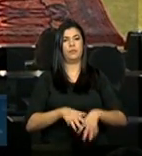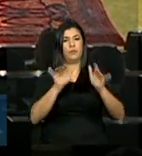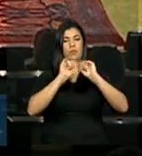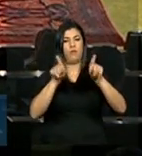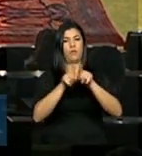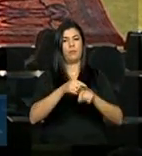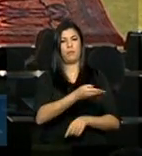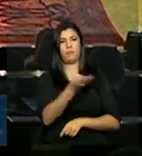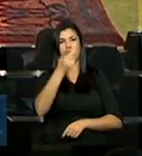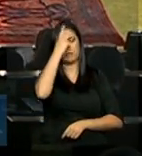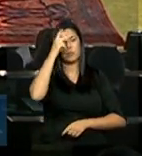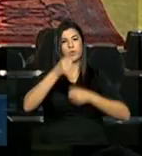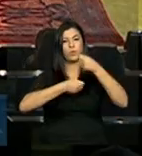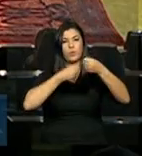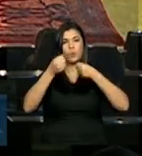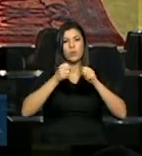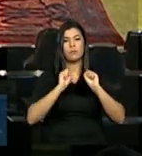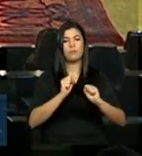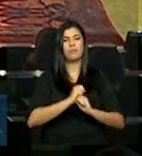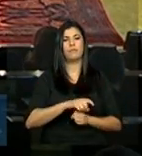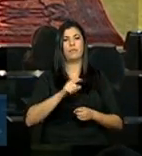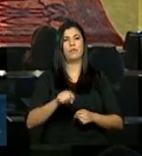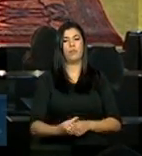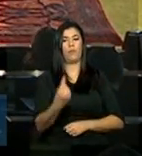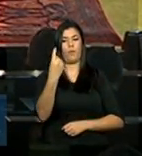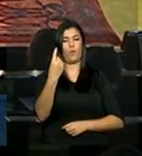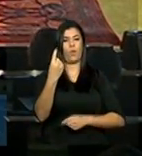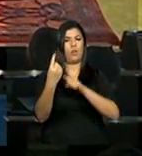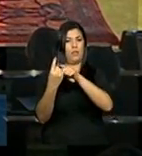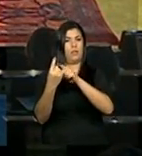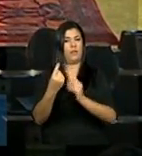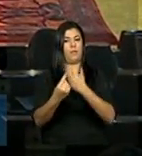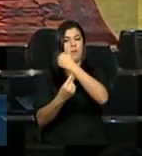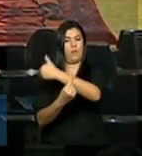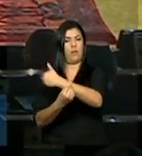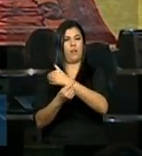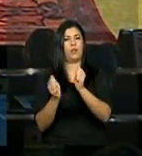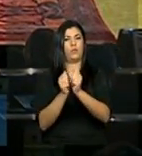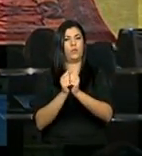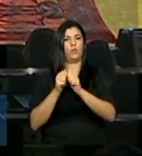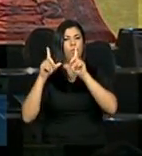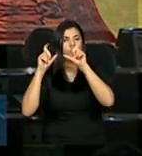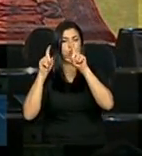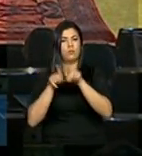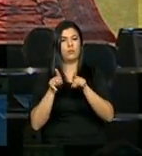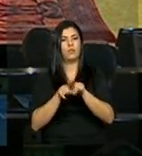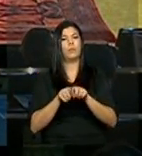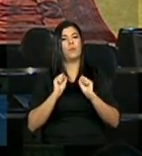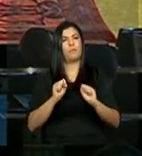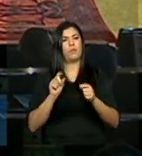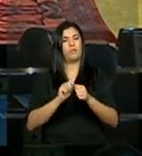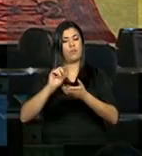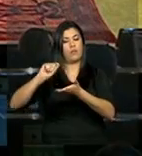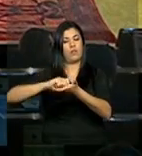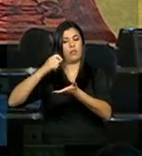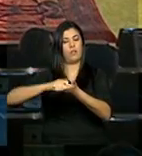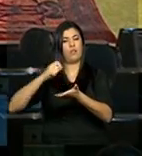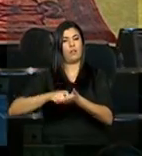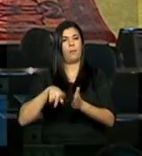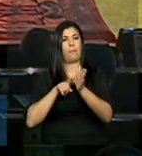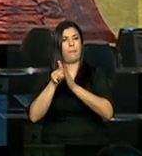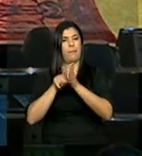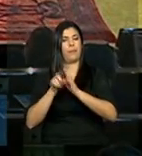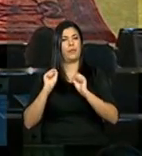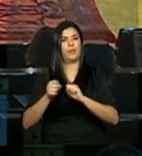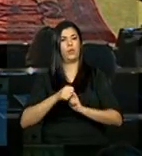Informamos aos jornalistas que as perguntas serão feitas no microfone que se encontra ao lado da área de imprensa. Para isso, será feita inscrição de perguntas